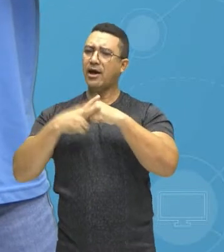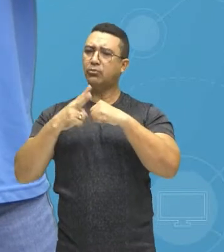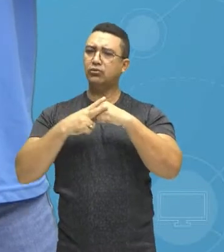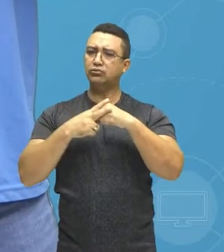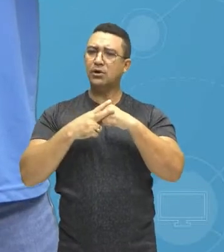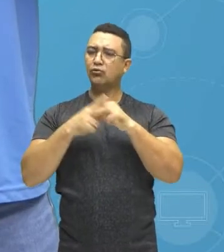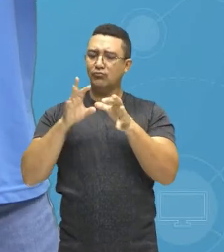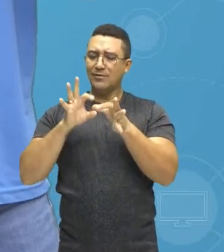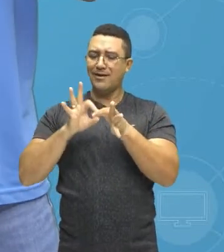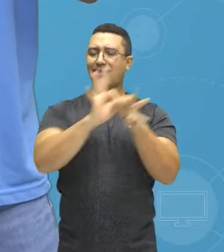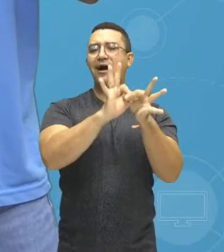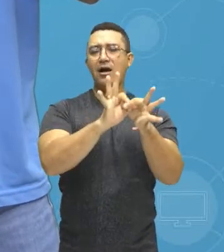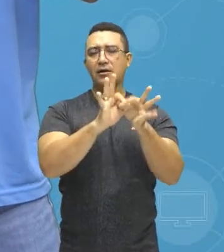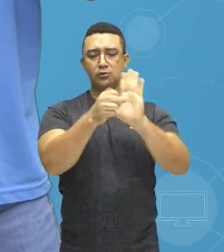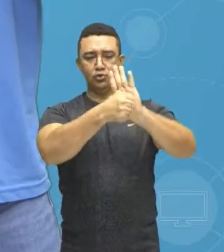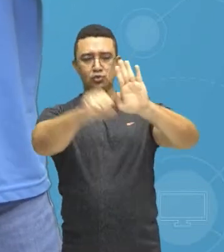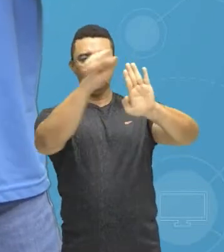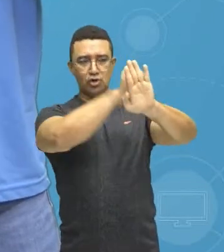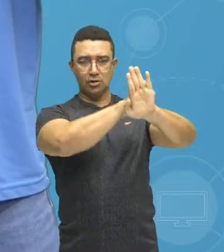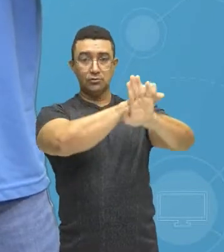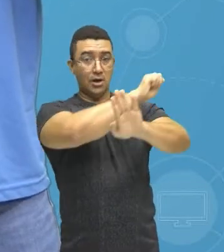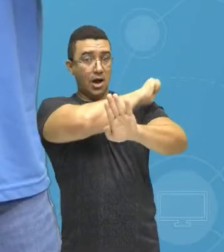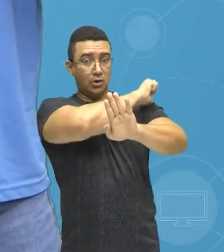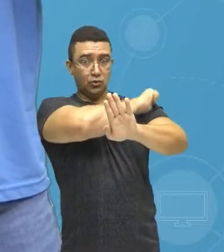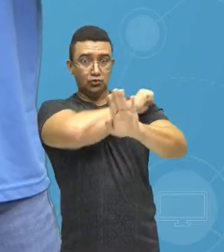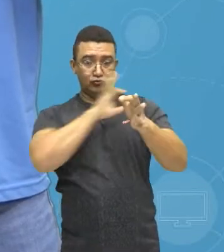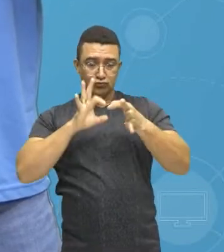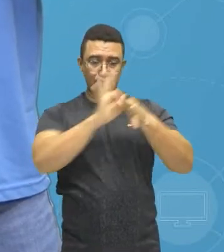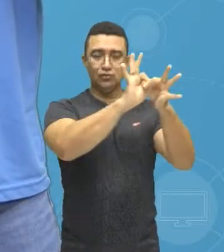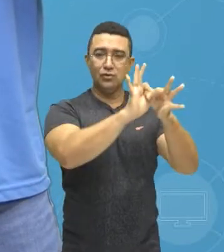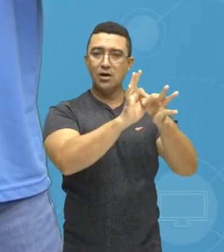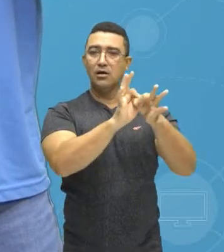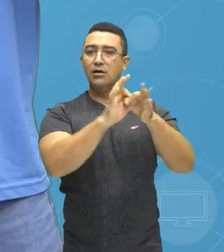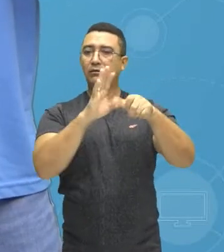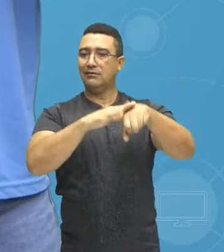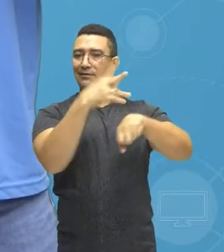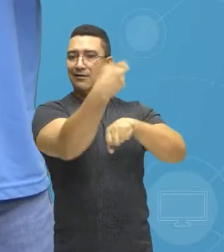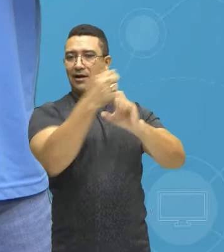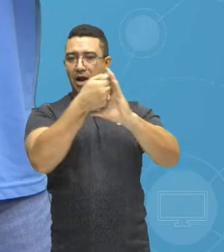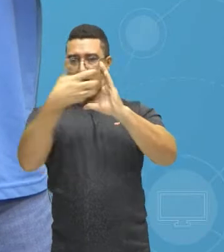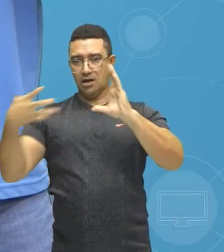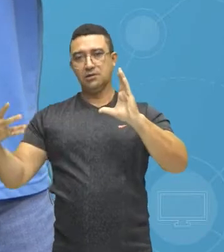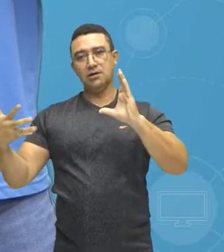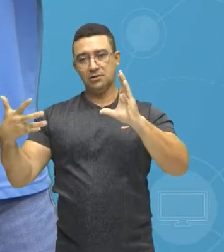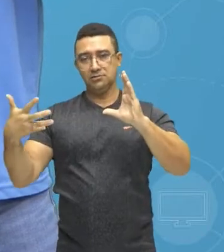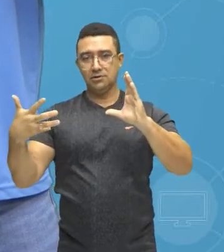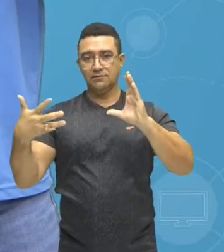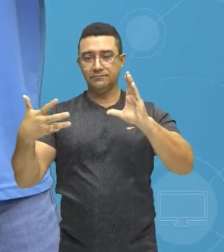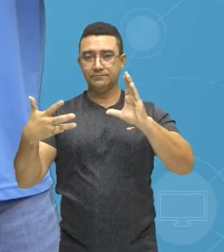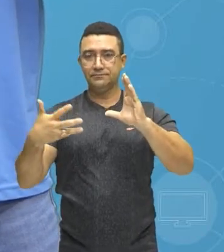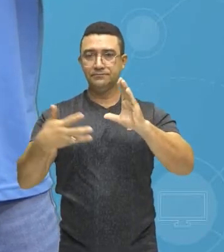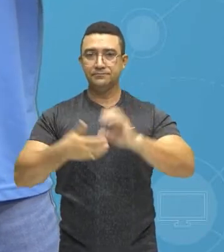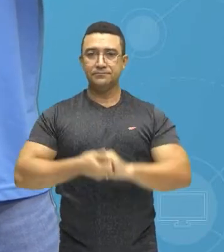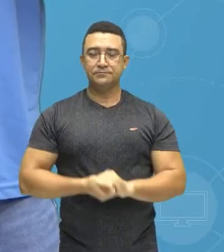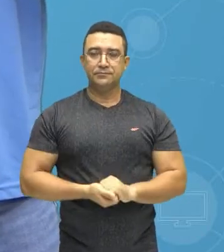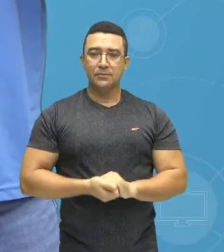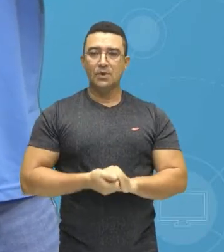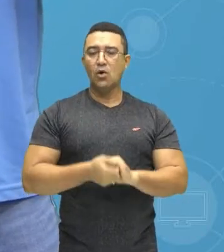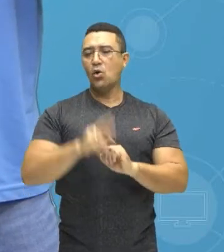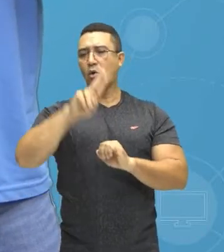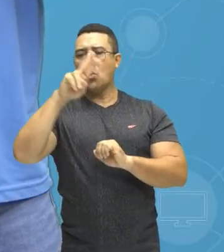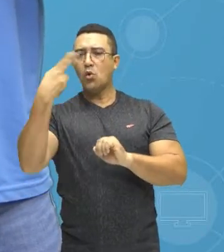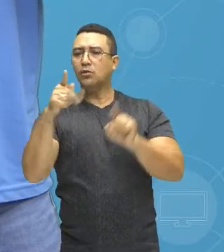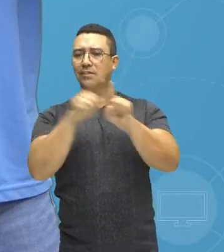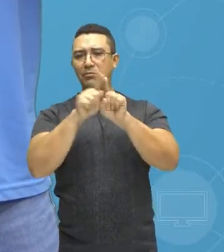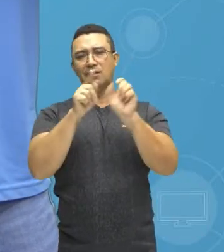está ligando o sujeito aluno a uma continuidade de estado, ao seu predicativo, à